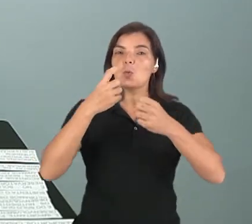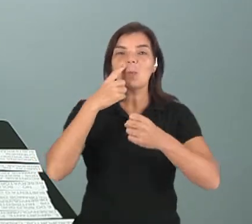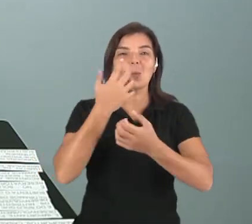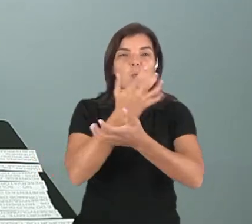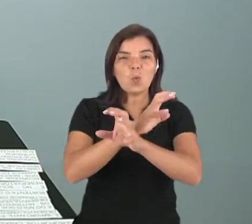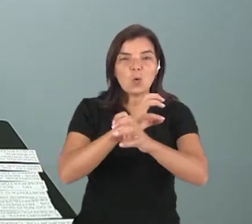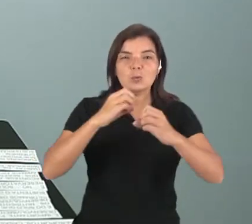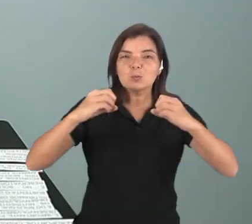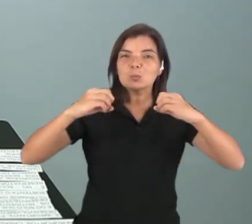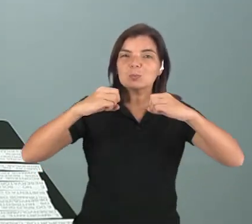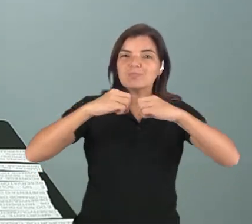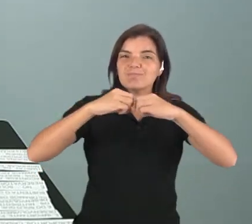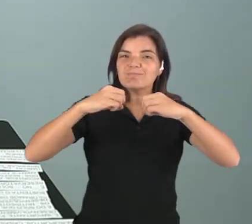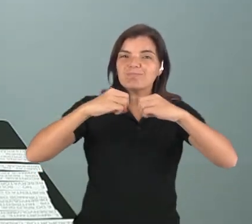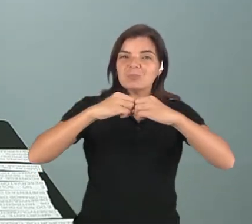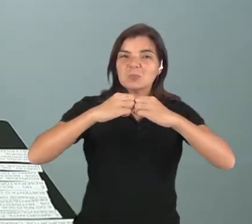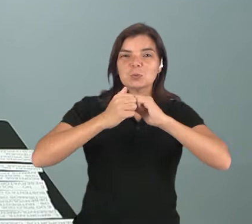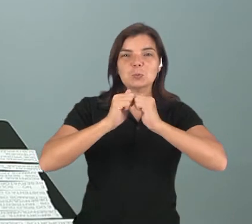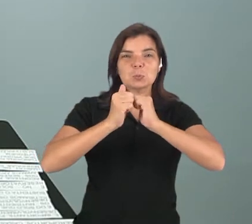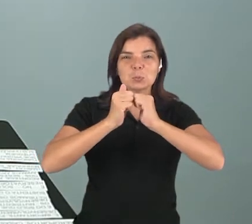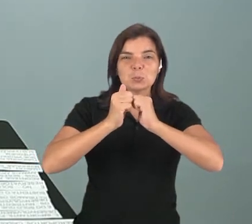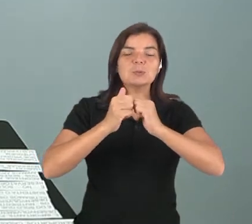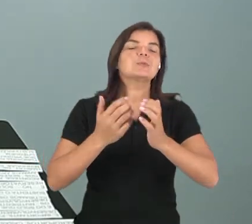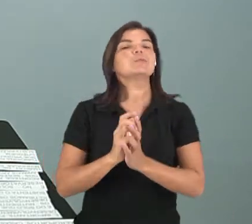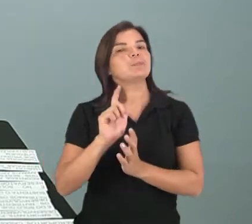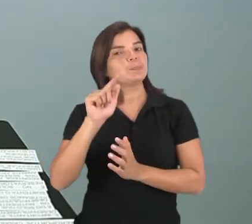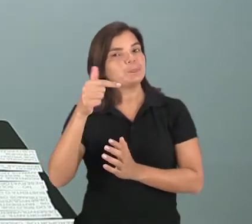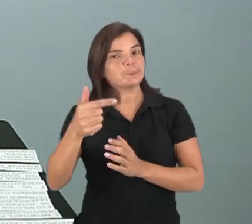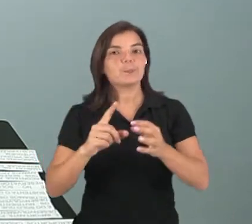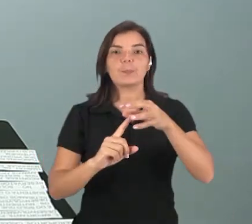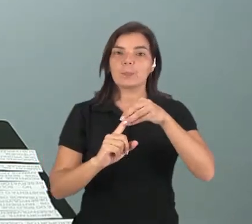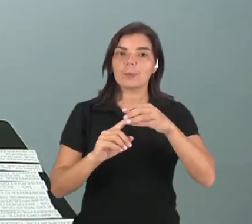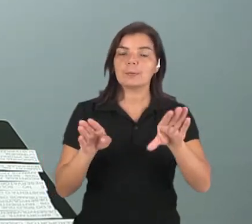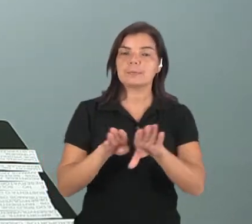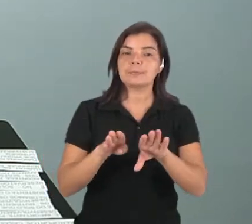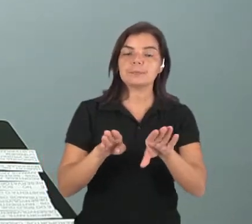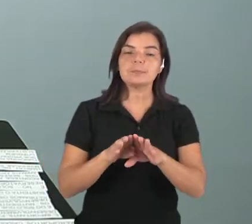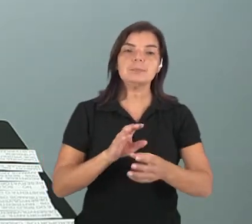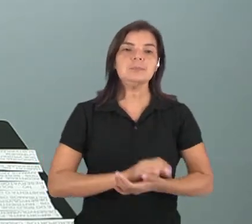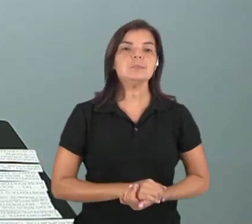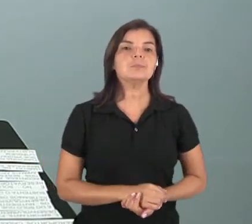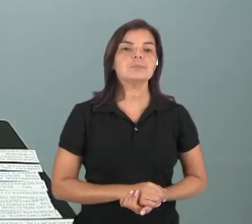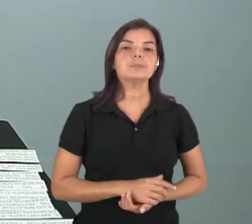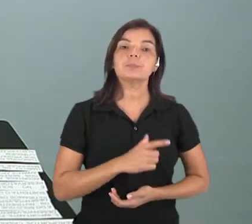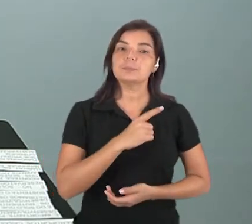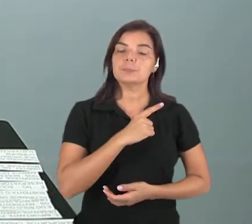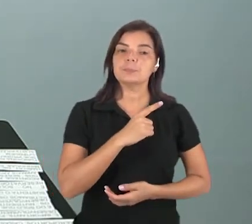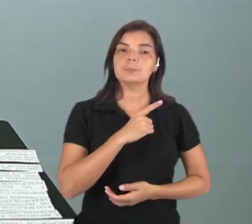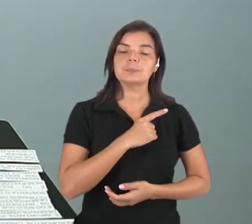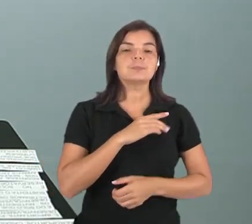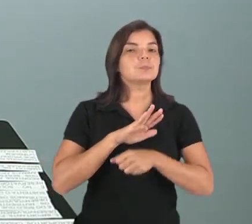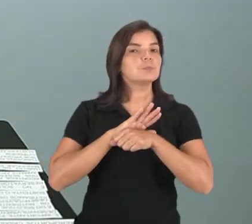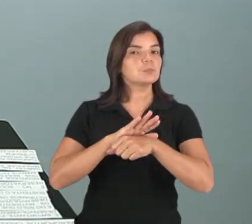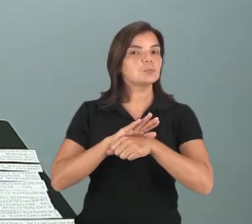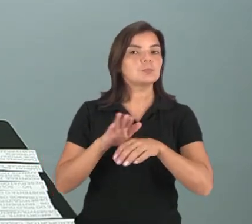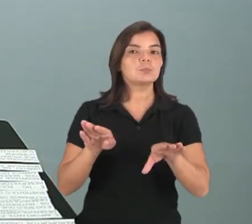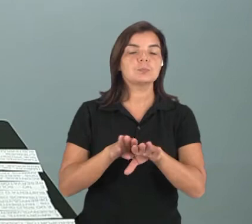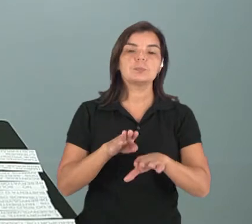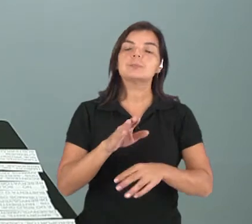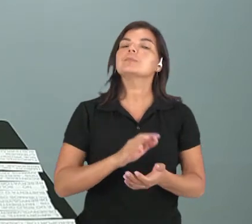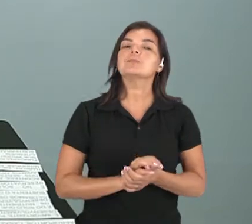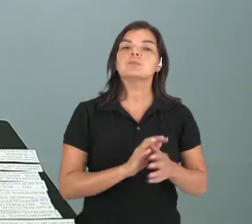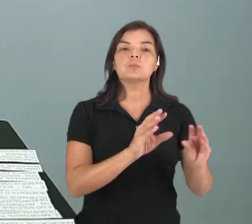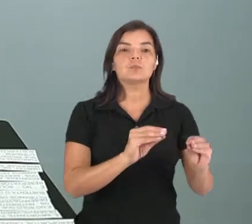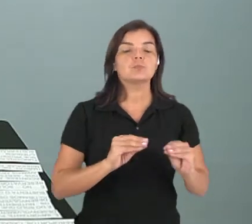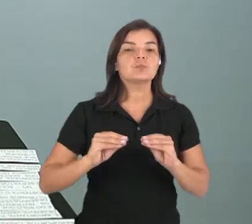bem. E tem outras finalidades, tá? Outras finalidades aqui, ajuda também a